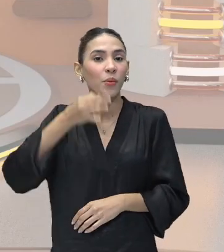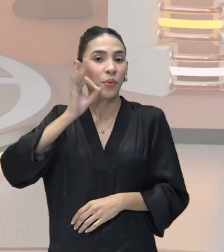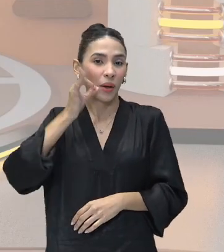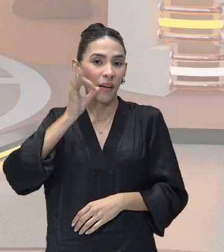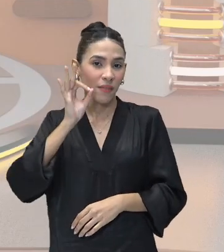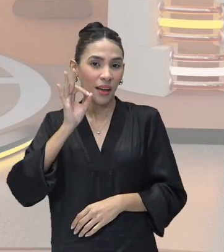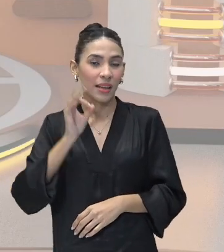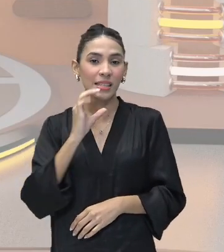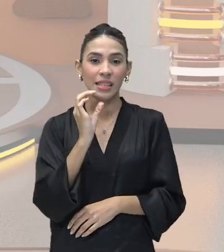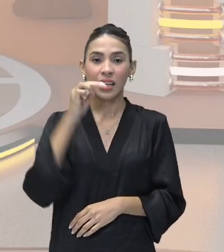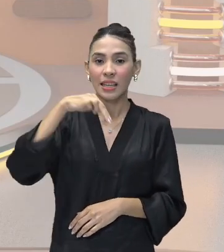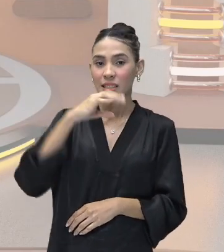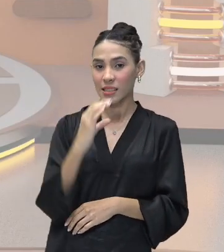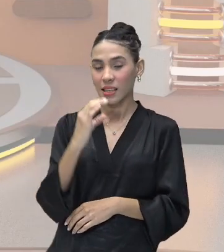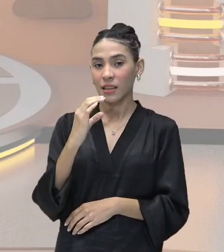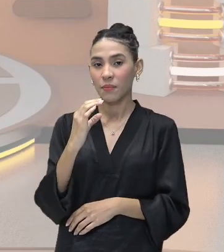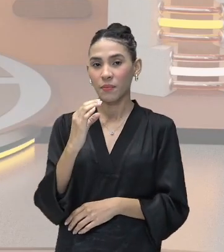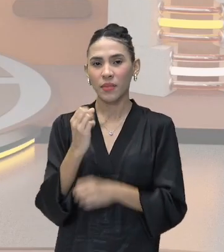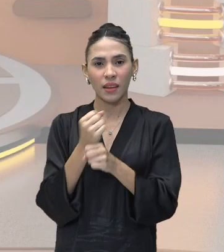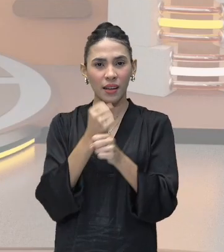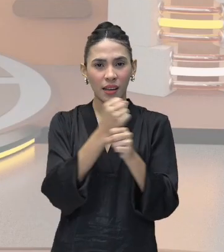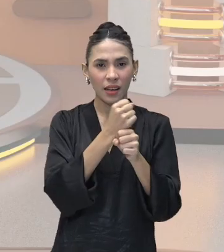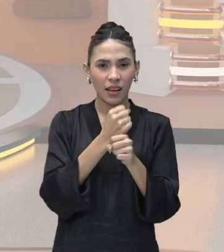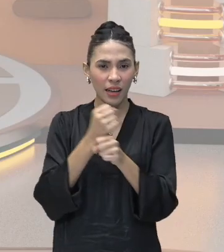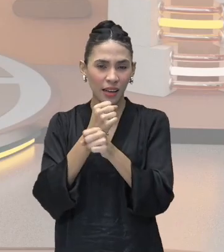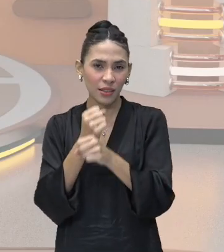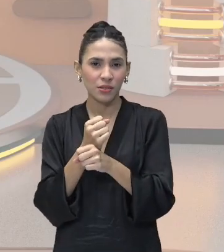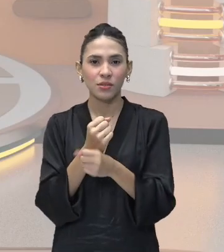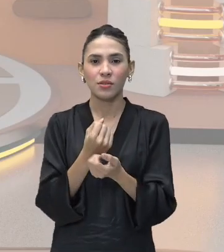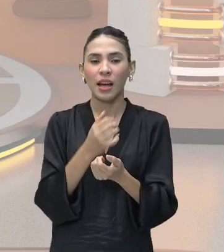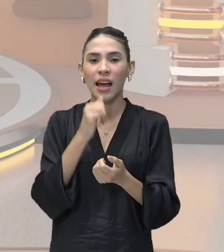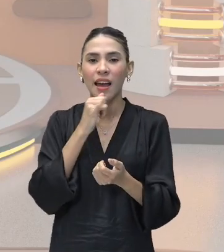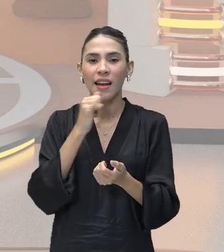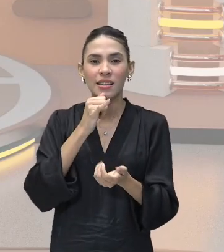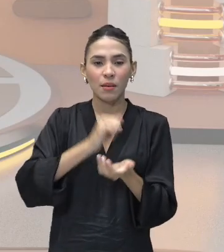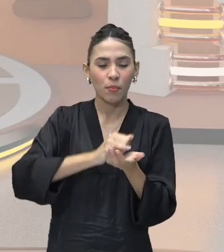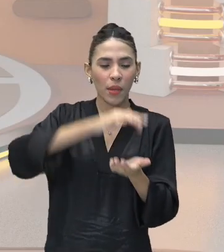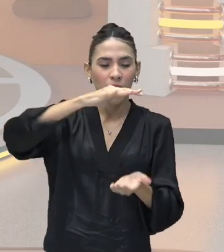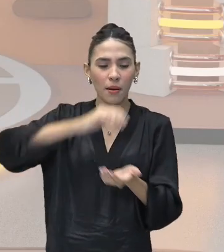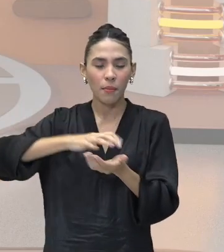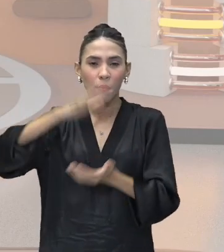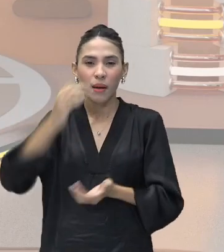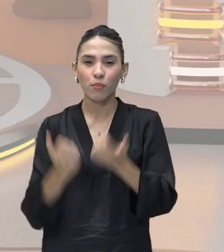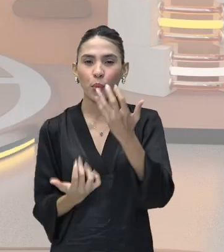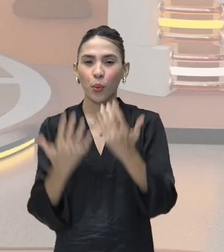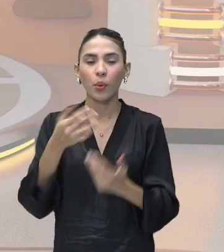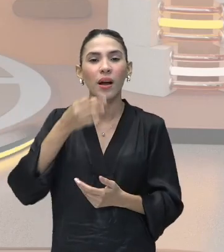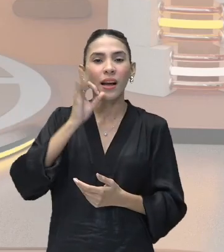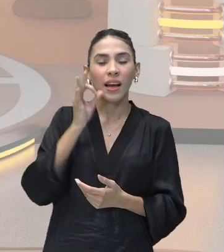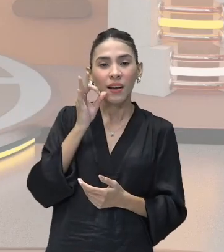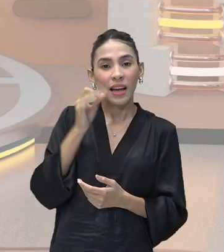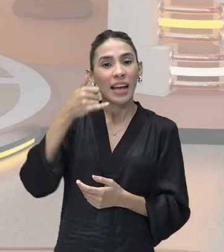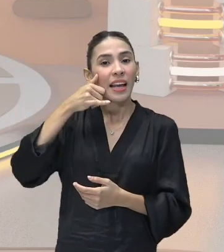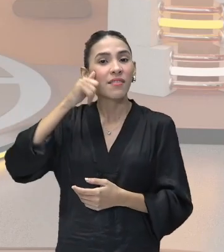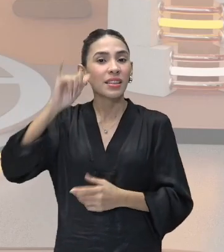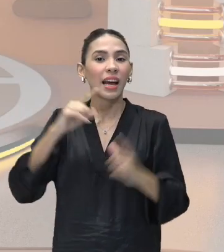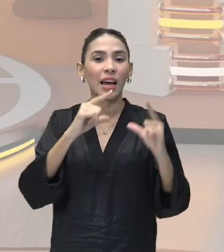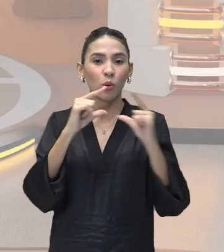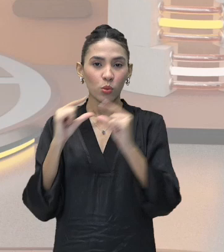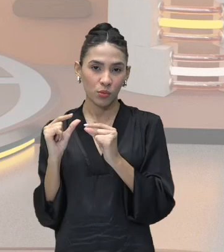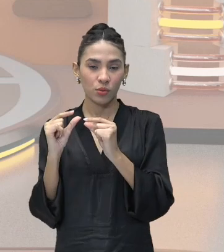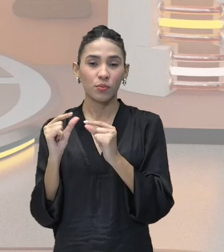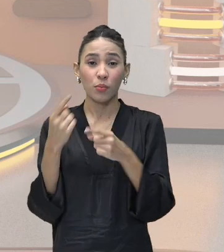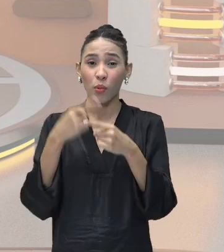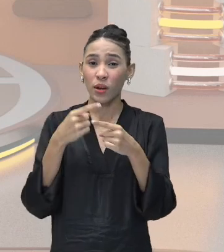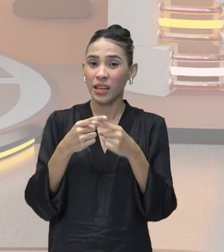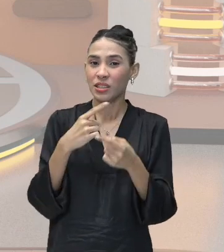o CNC, onde por ano ele vai queimar milhares de sacas de café na tentativa de reter a queda dos preços, porque como havia muito café,